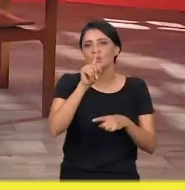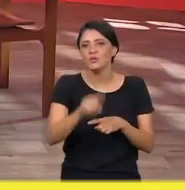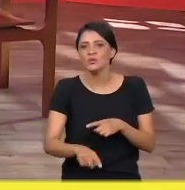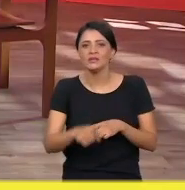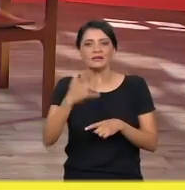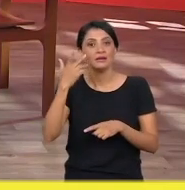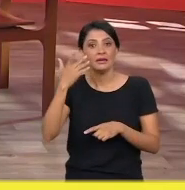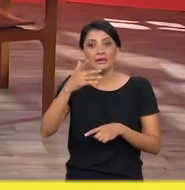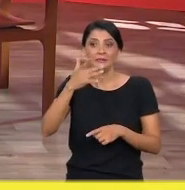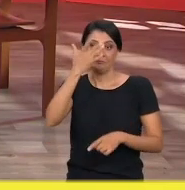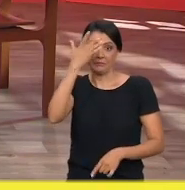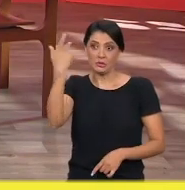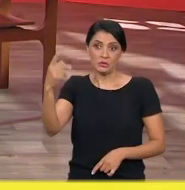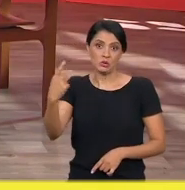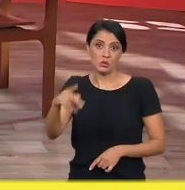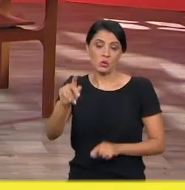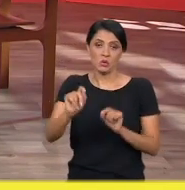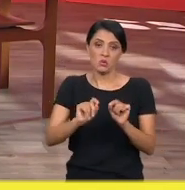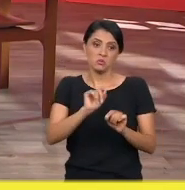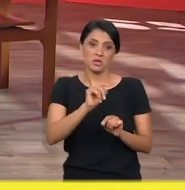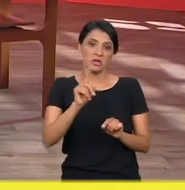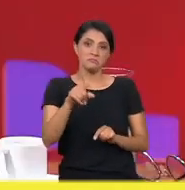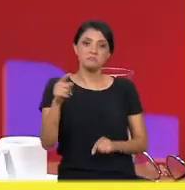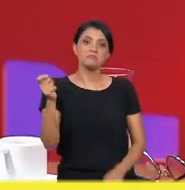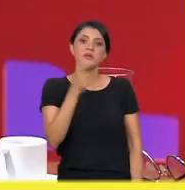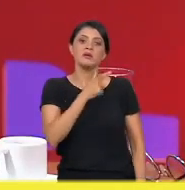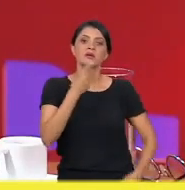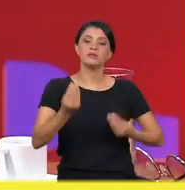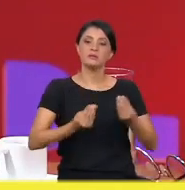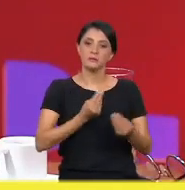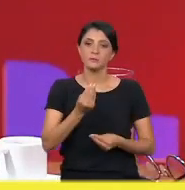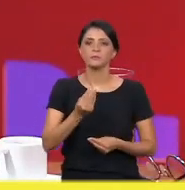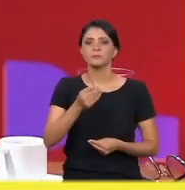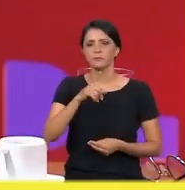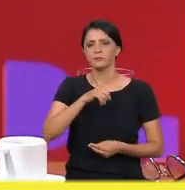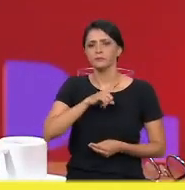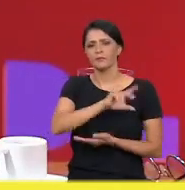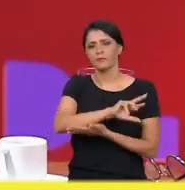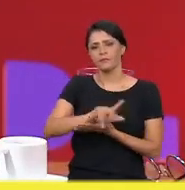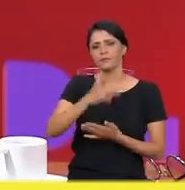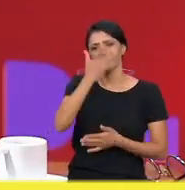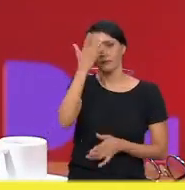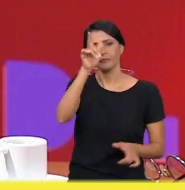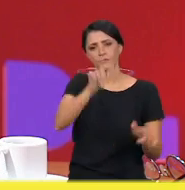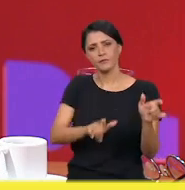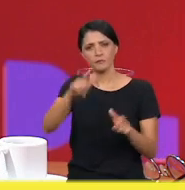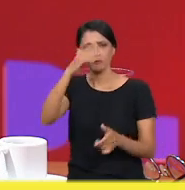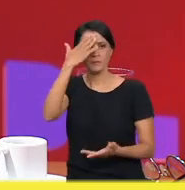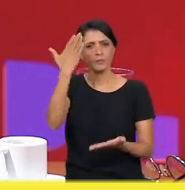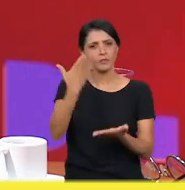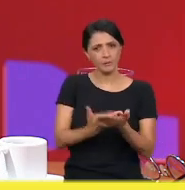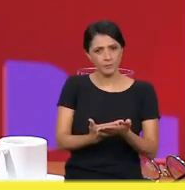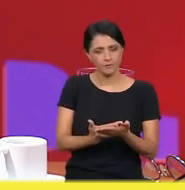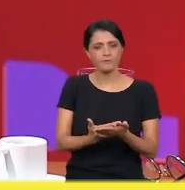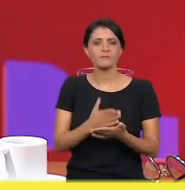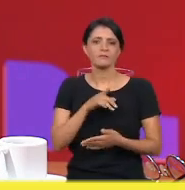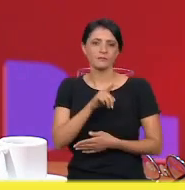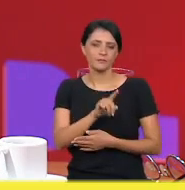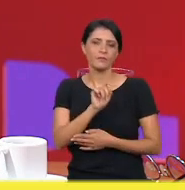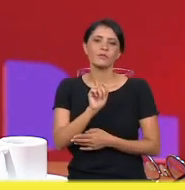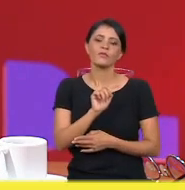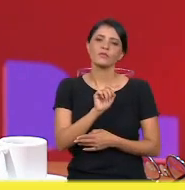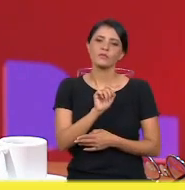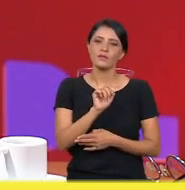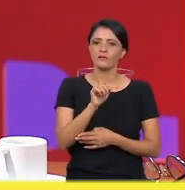ou a gente pode tratar só como piada, de fato? Eu acho que existem muitas pessoas que, de fato, acreditam